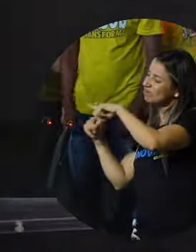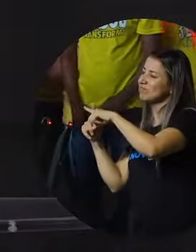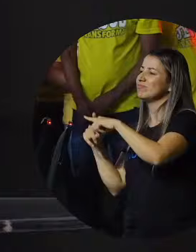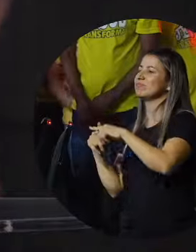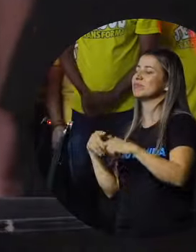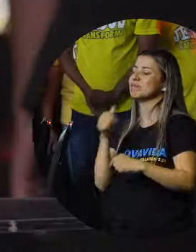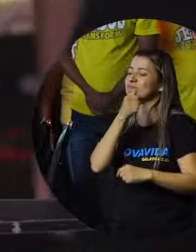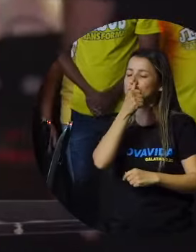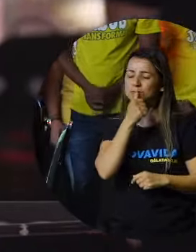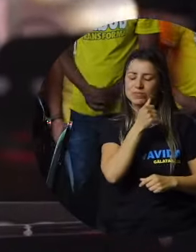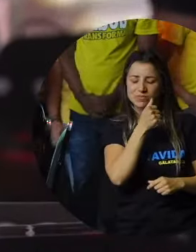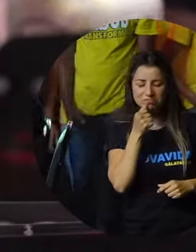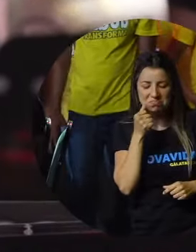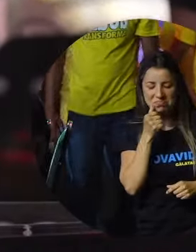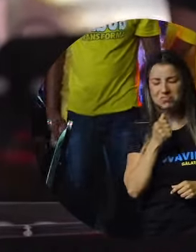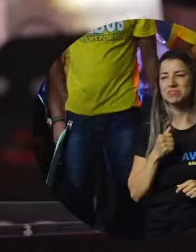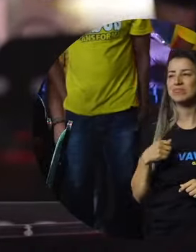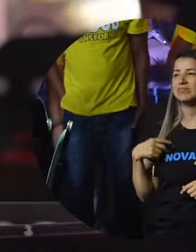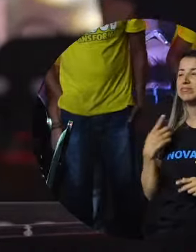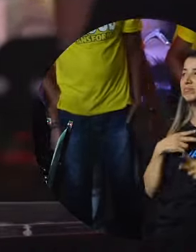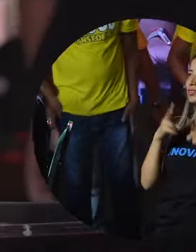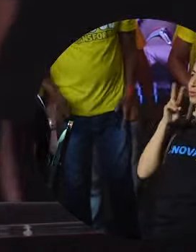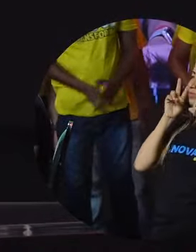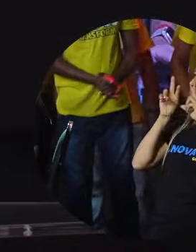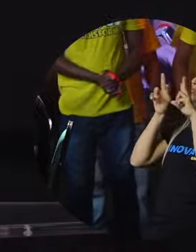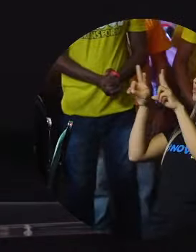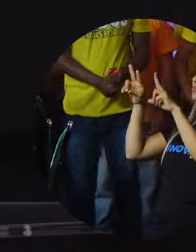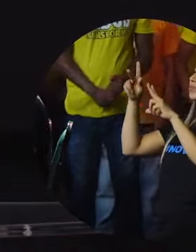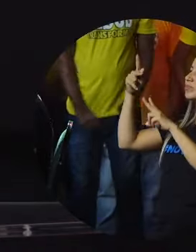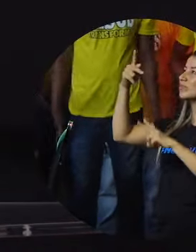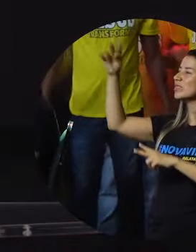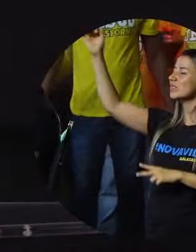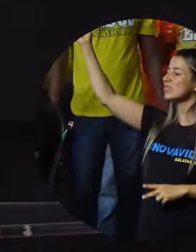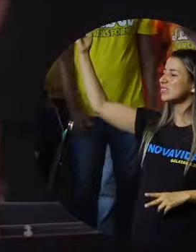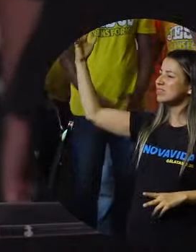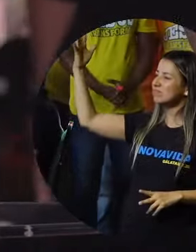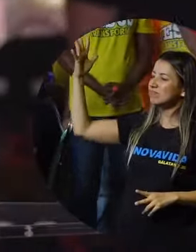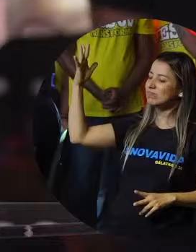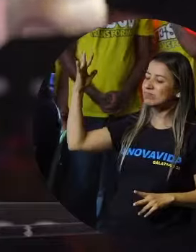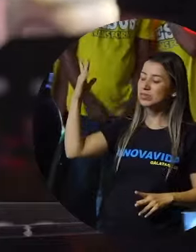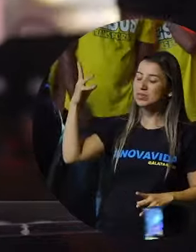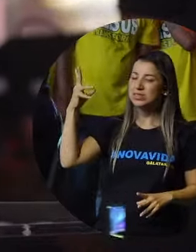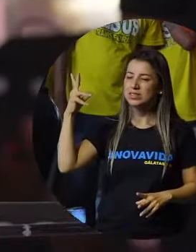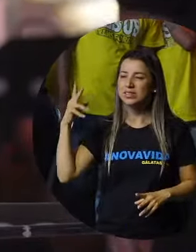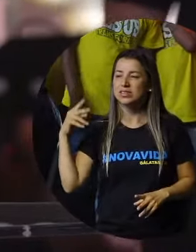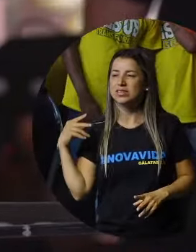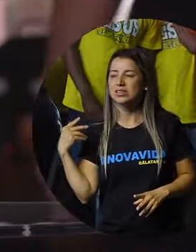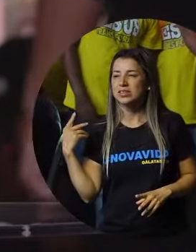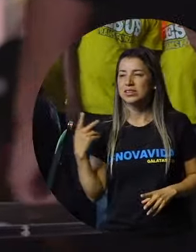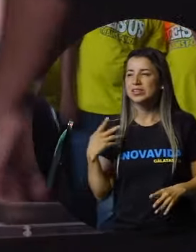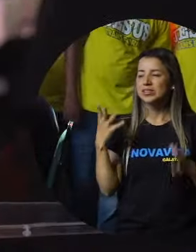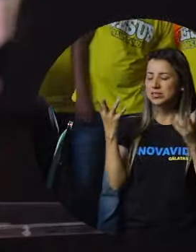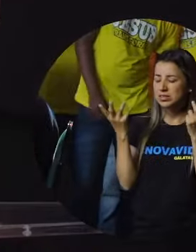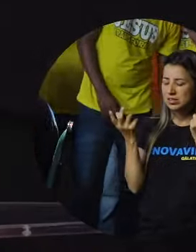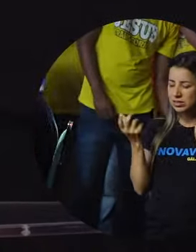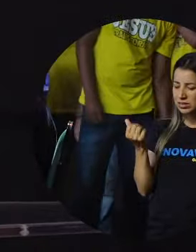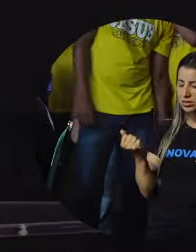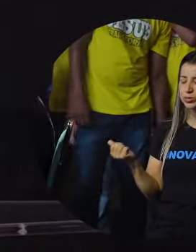Seríamos ingratos se não olhássemos para a tua graça. Com total reverência e